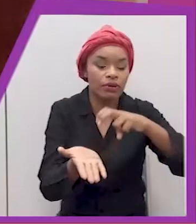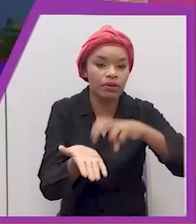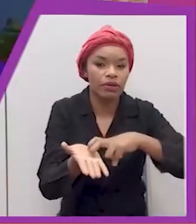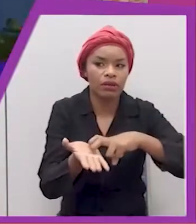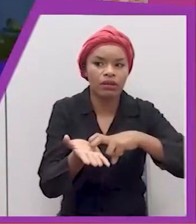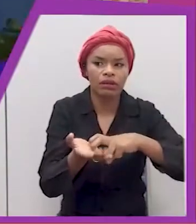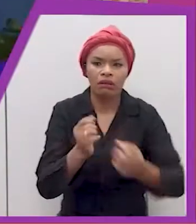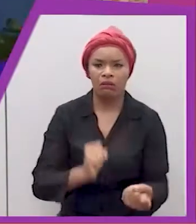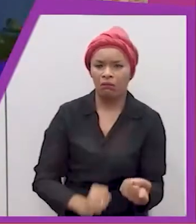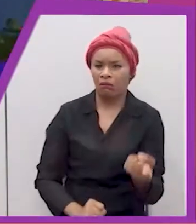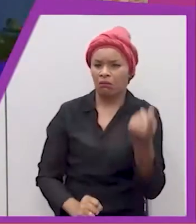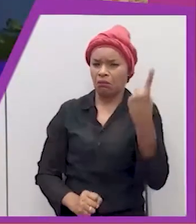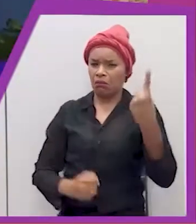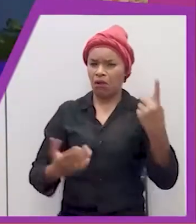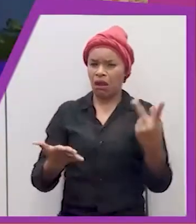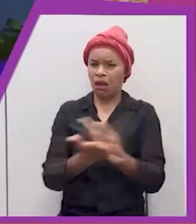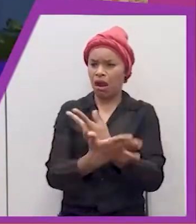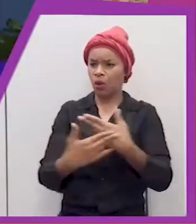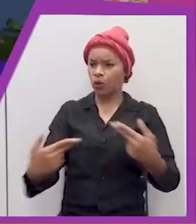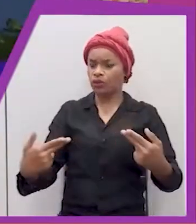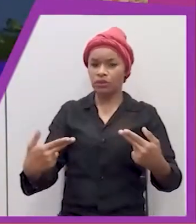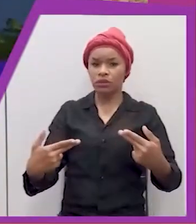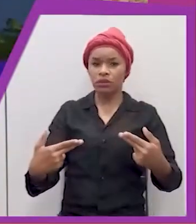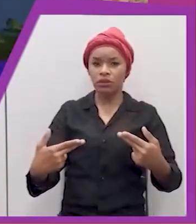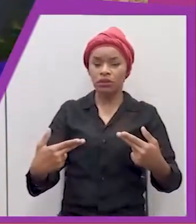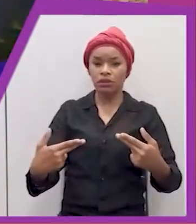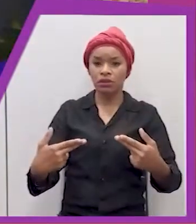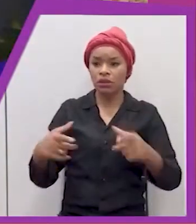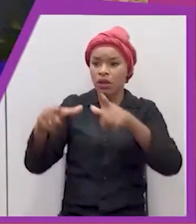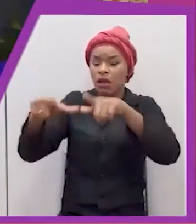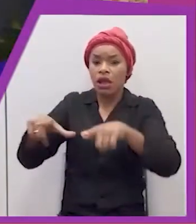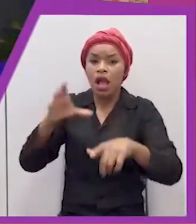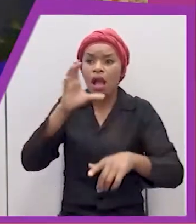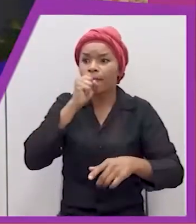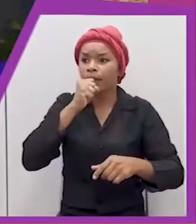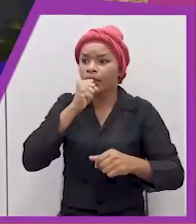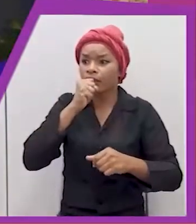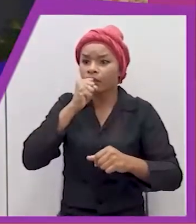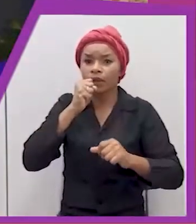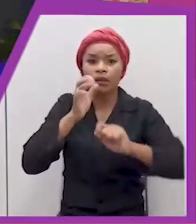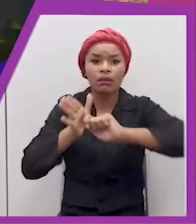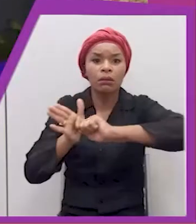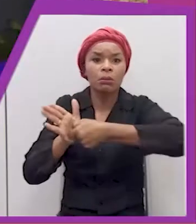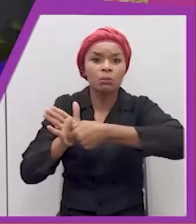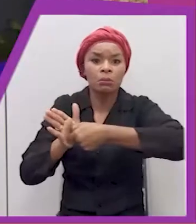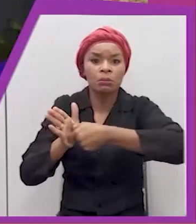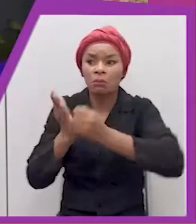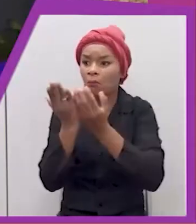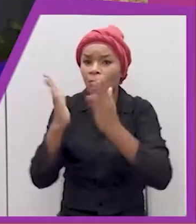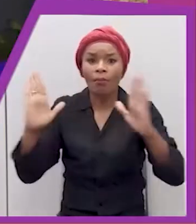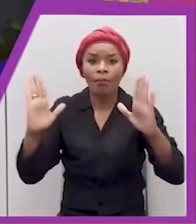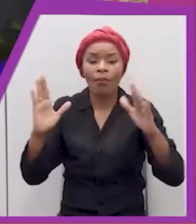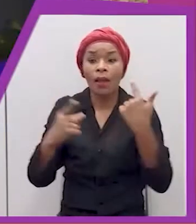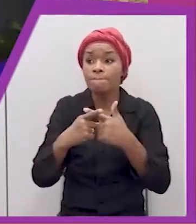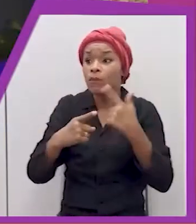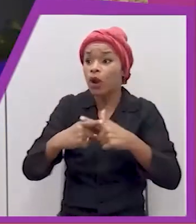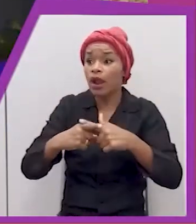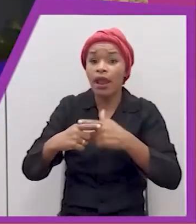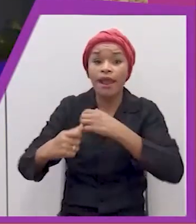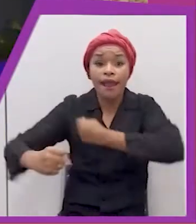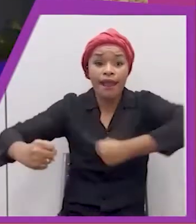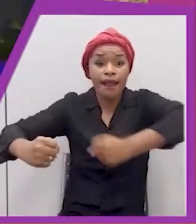pé de uma certa amanhã algo muito estranho aconteceu a